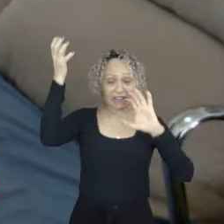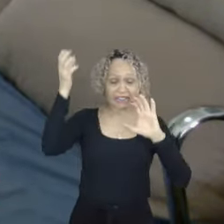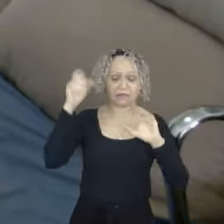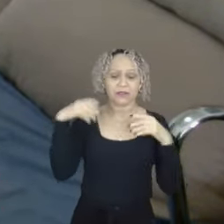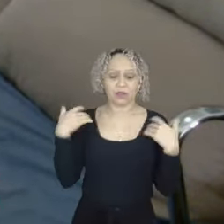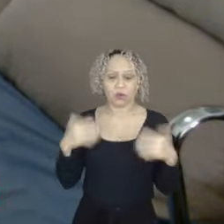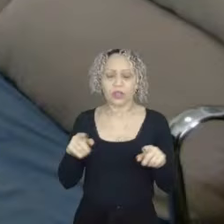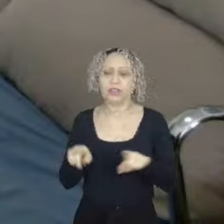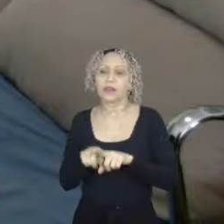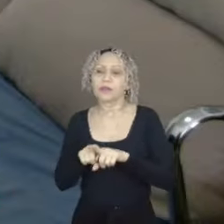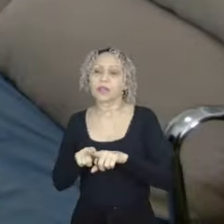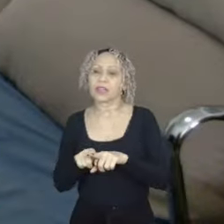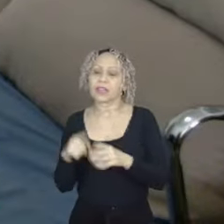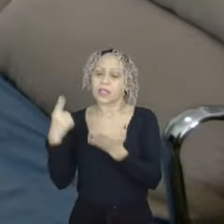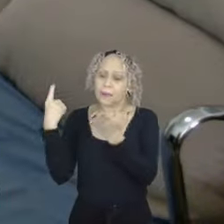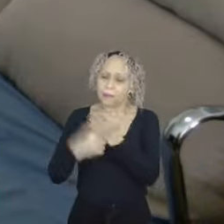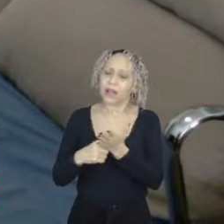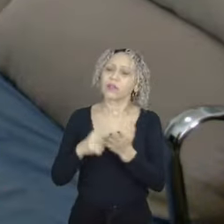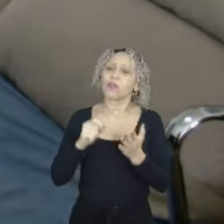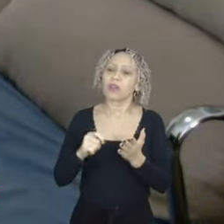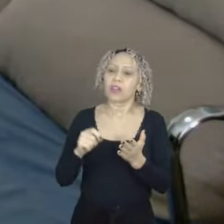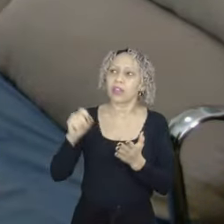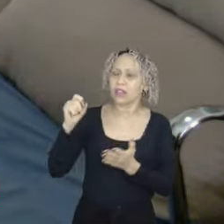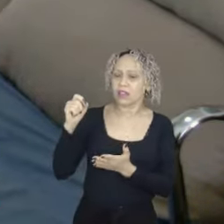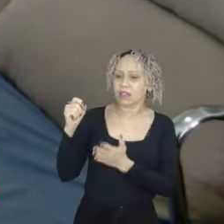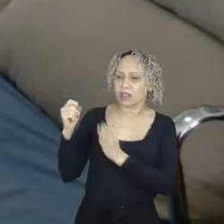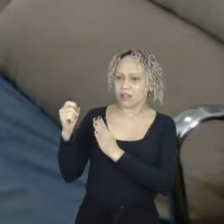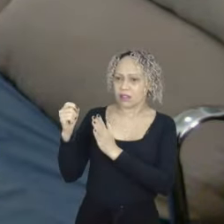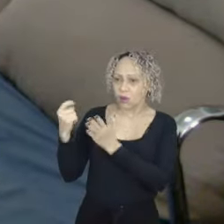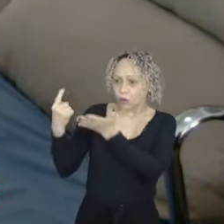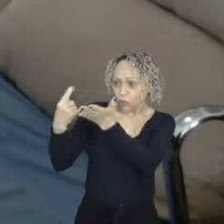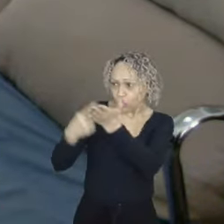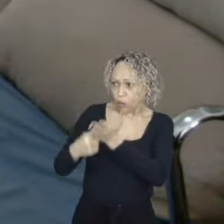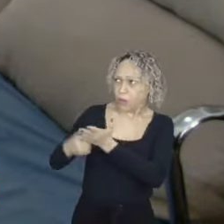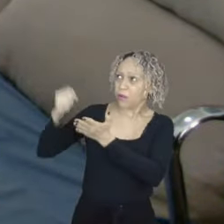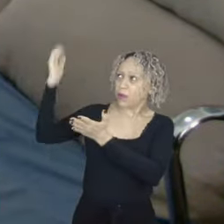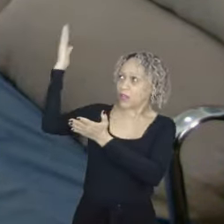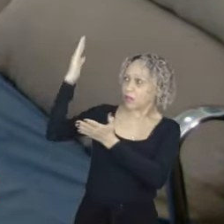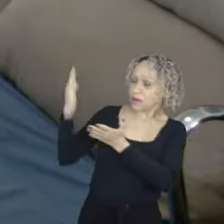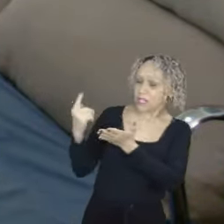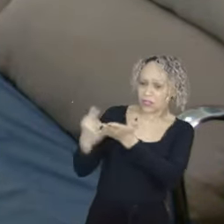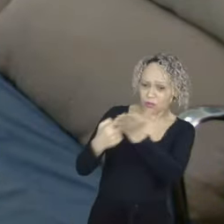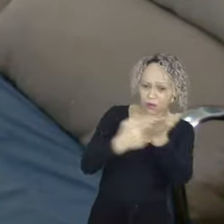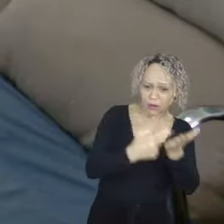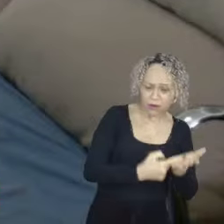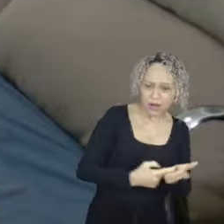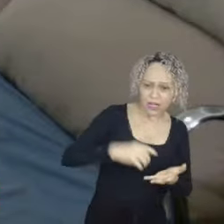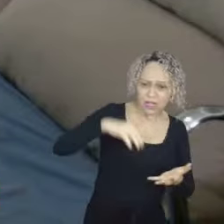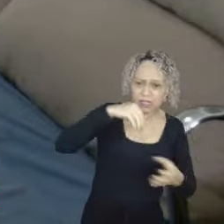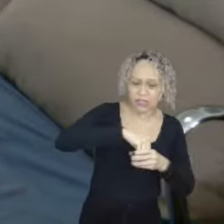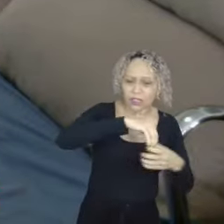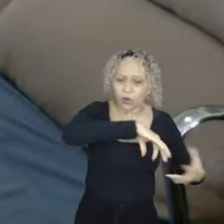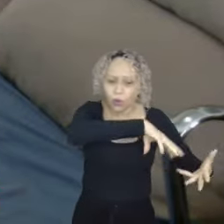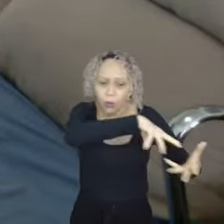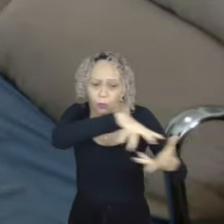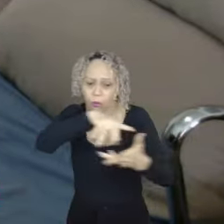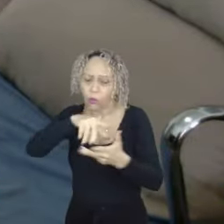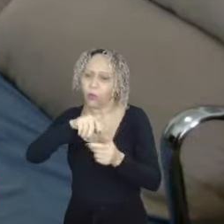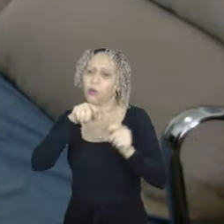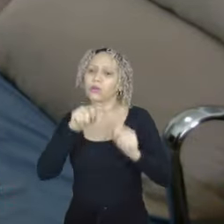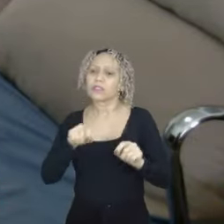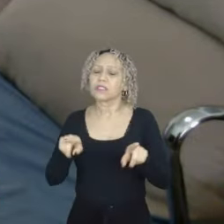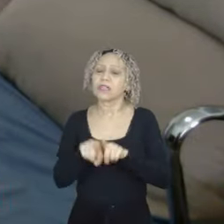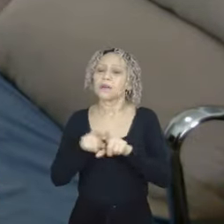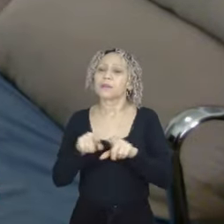agenda, a atuação da agenda brasileira no mundo, né, multilateral, e com as bênçãos da agenda do clima